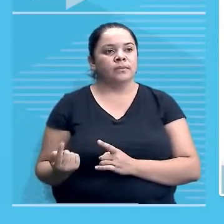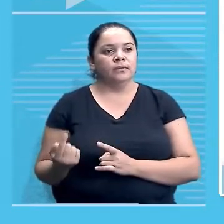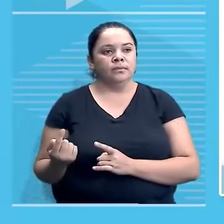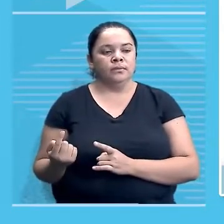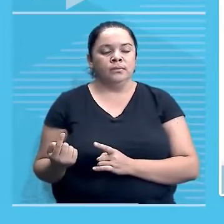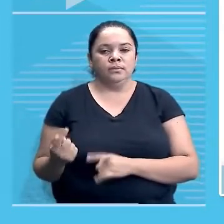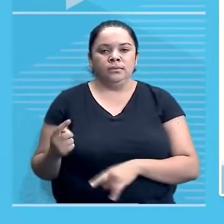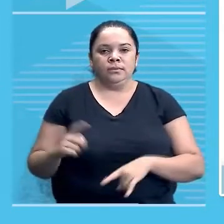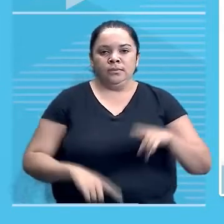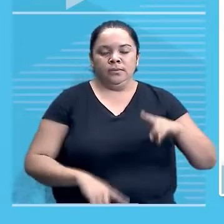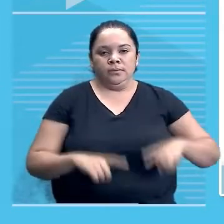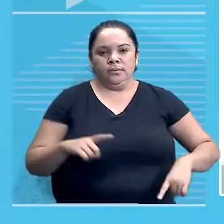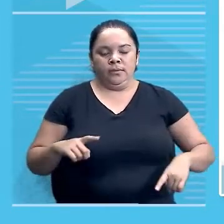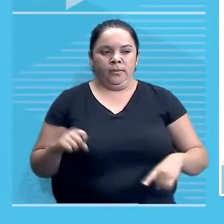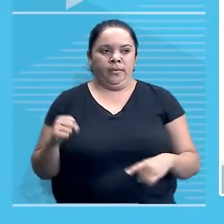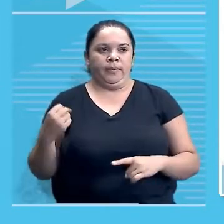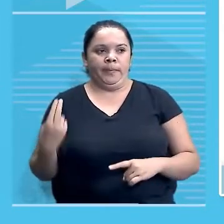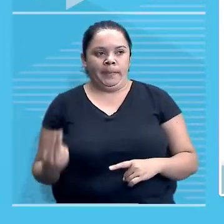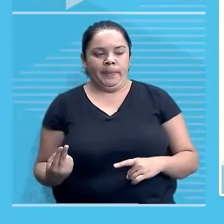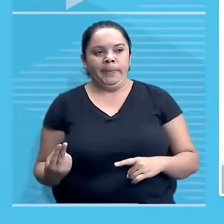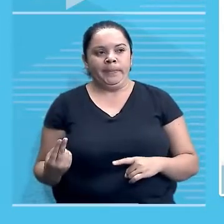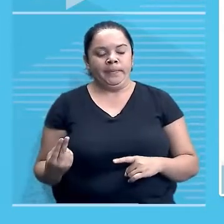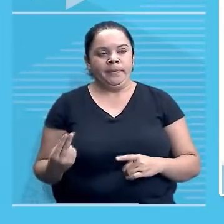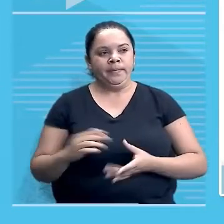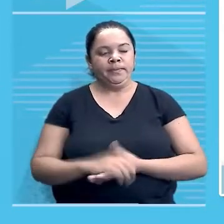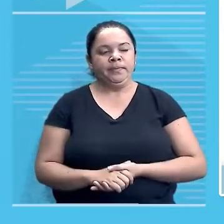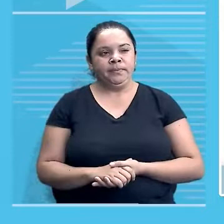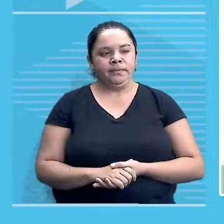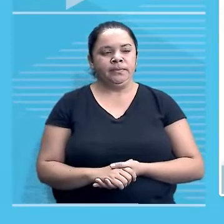ele muda de estado.